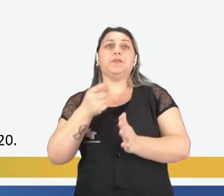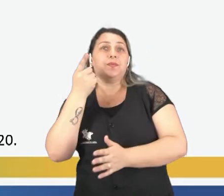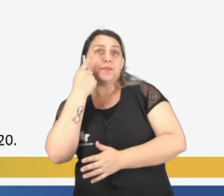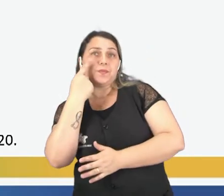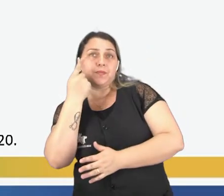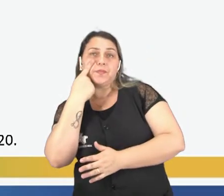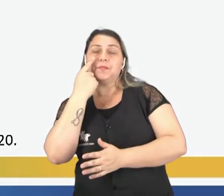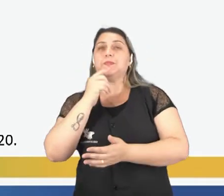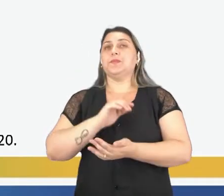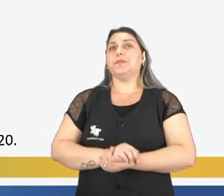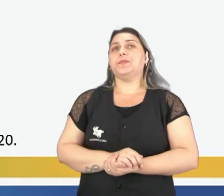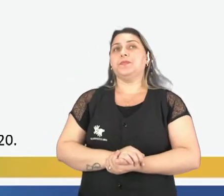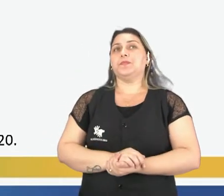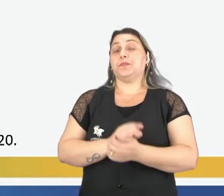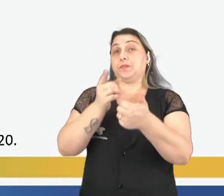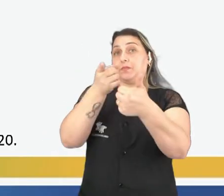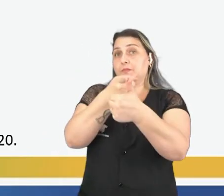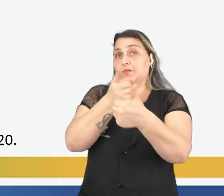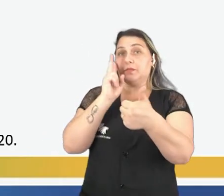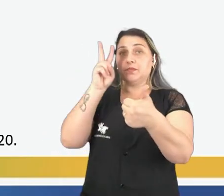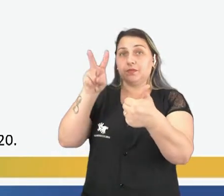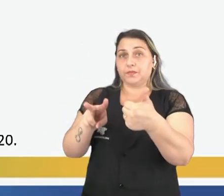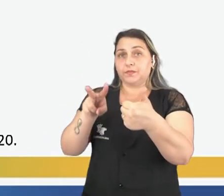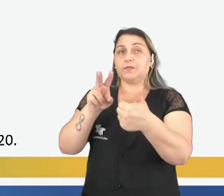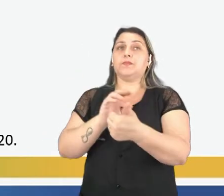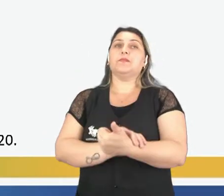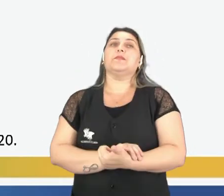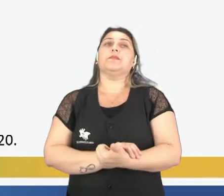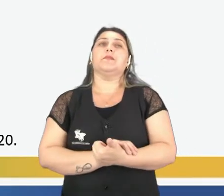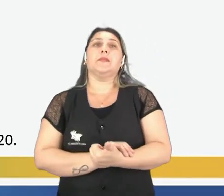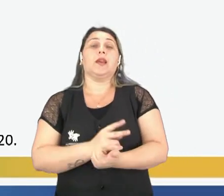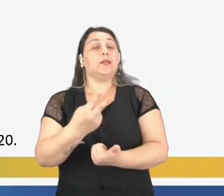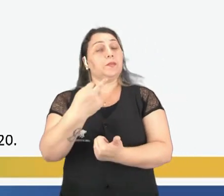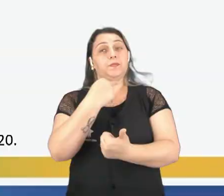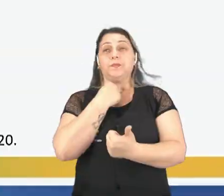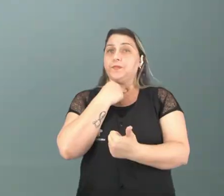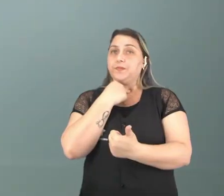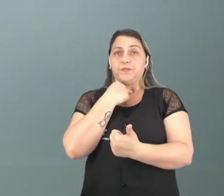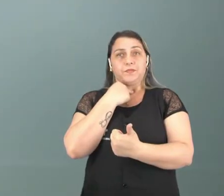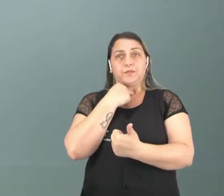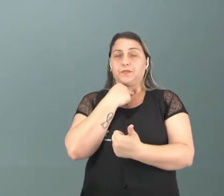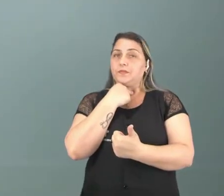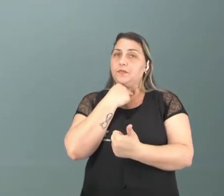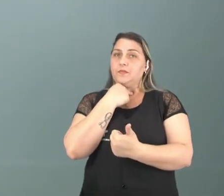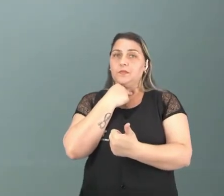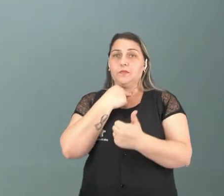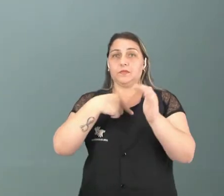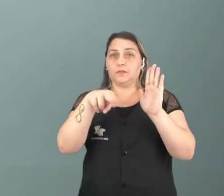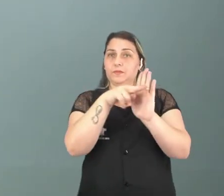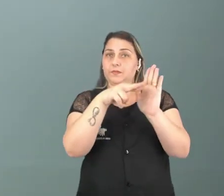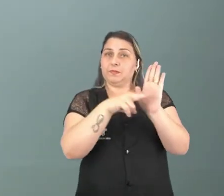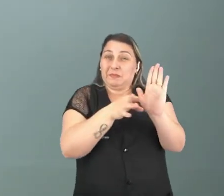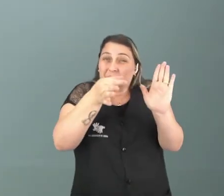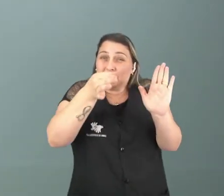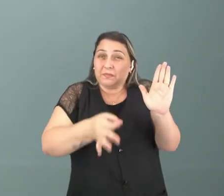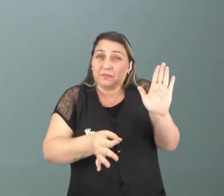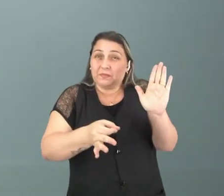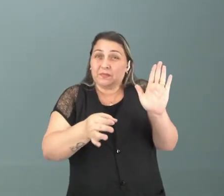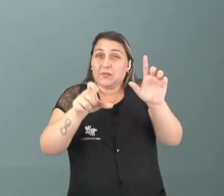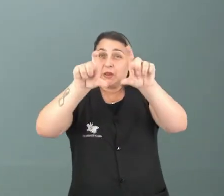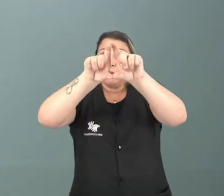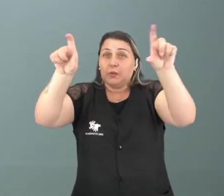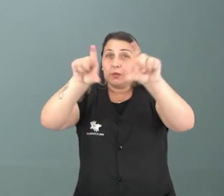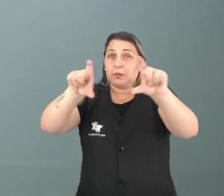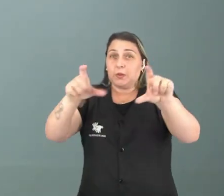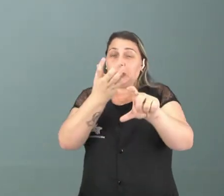vai ver esses elementos agora. Então, vocês viram aí, ó, eu não tenho uma regra específica no número de parágrafos. Ah, eu vou